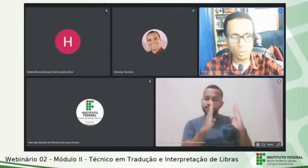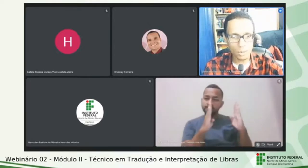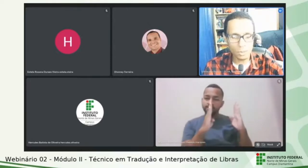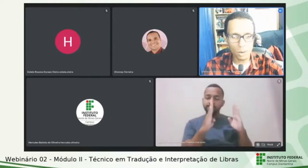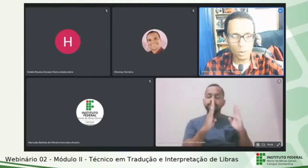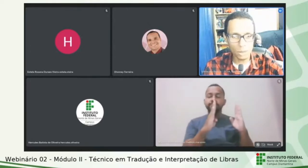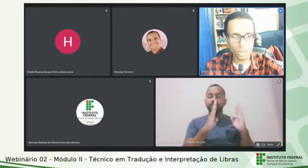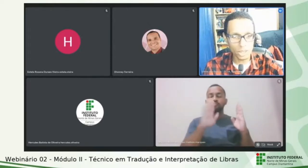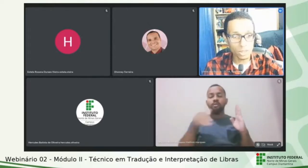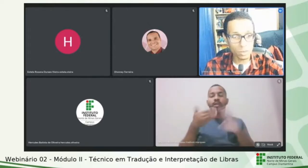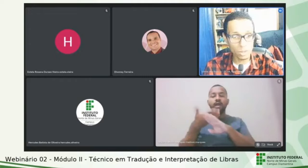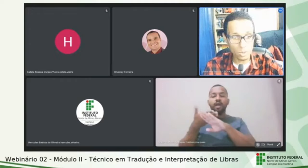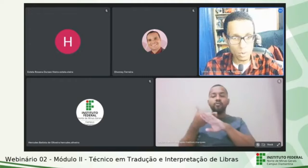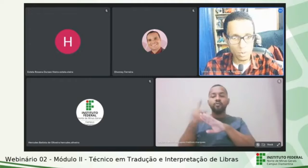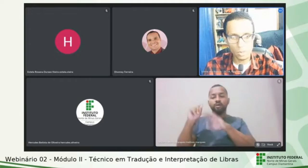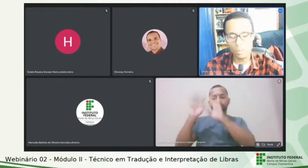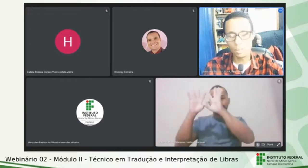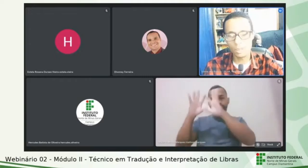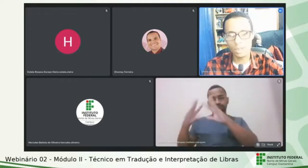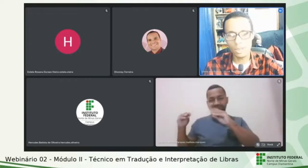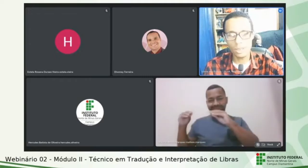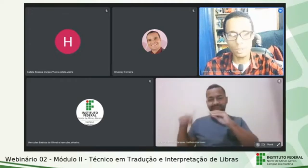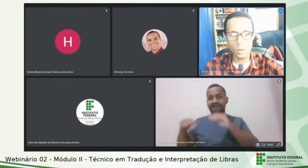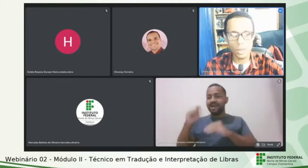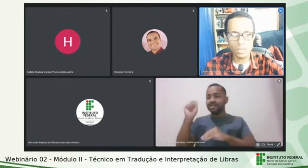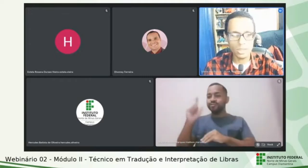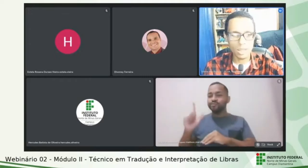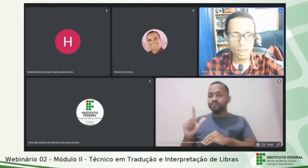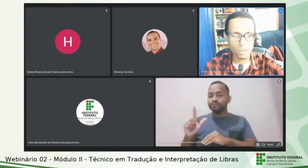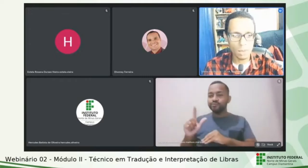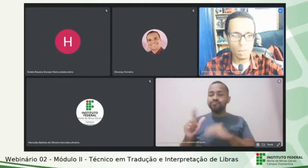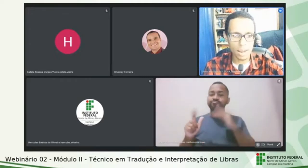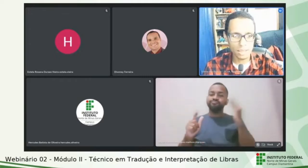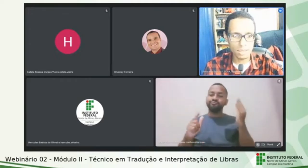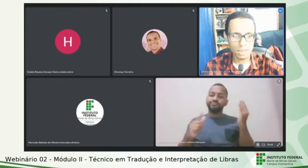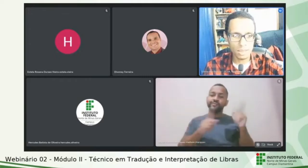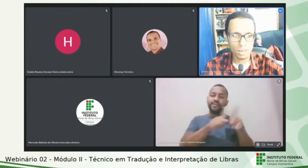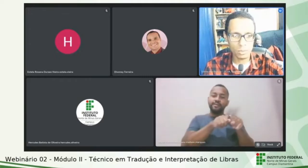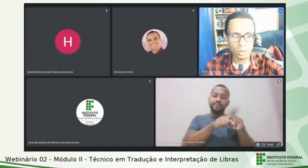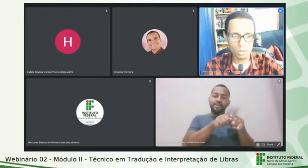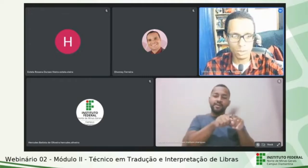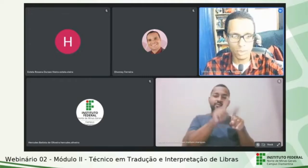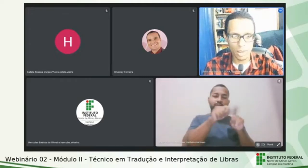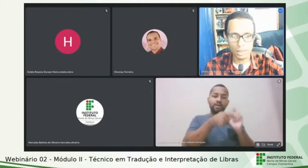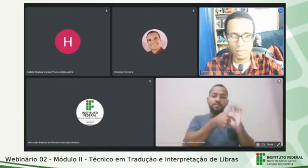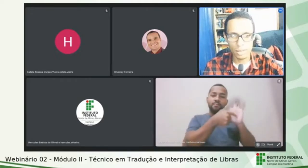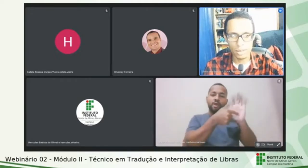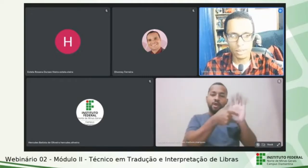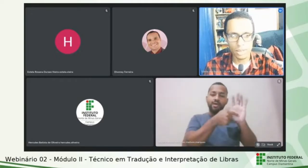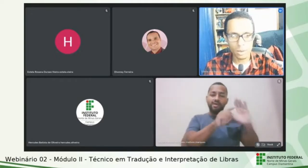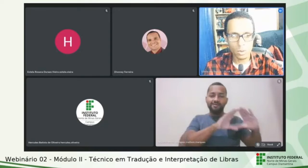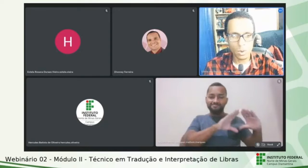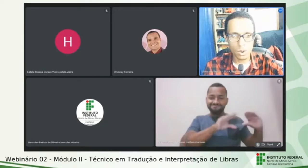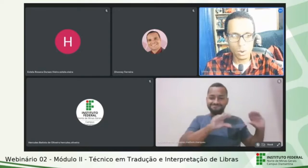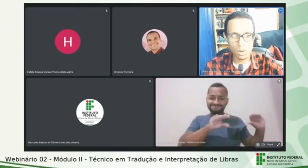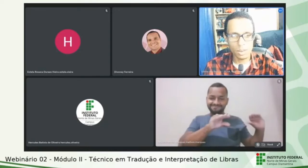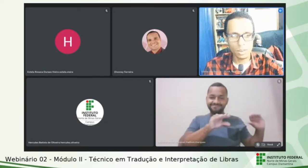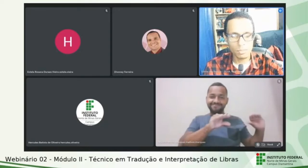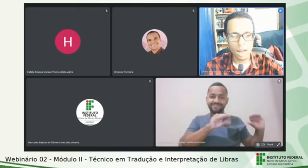direito, uma cortina azul escuro. E do meu lado esquerdo aparece o meu sofá na